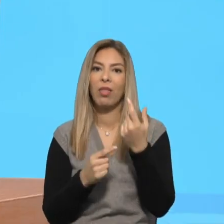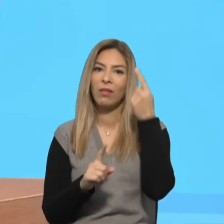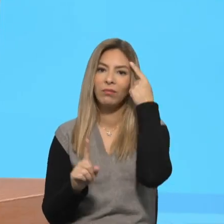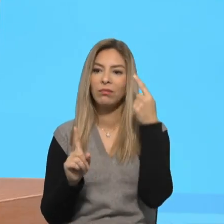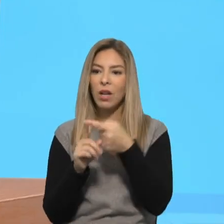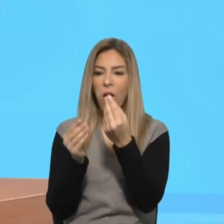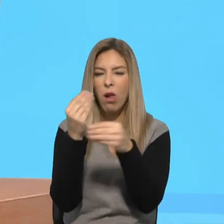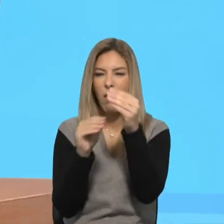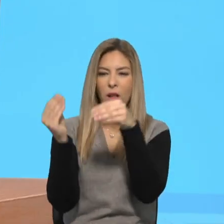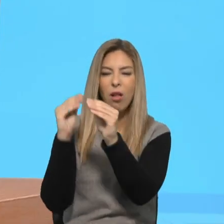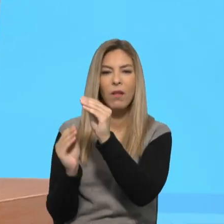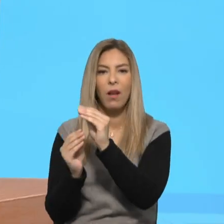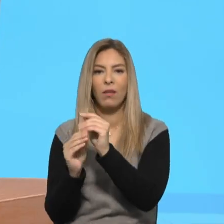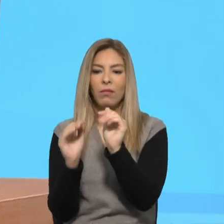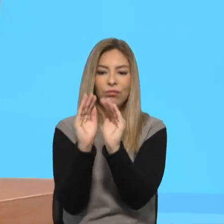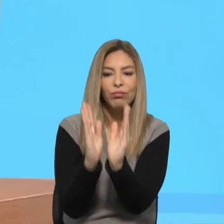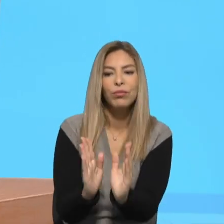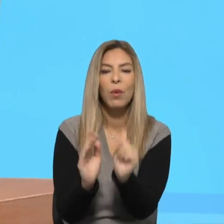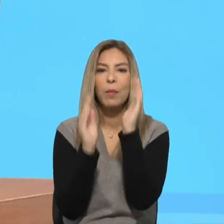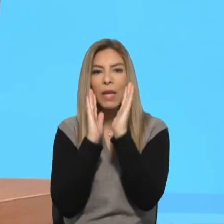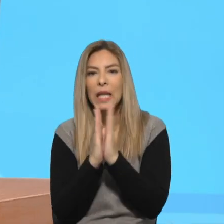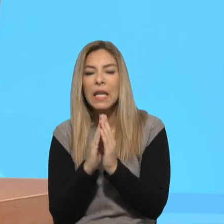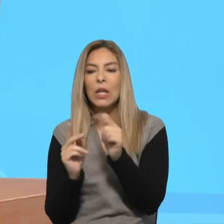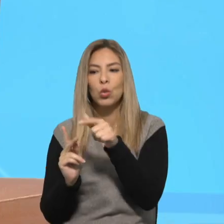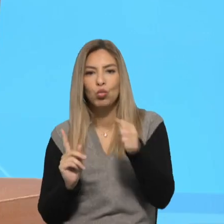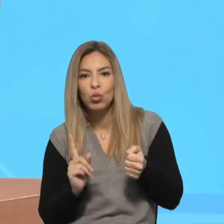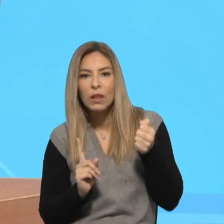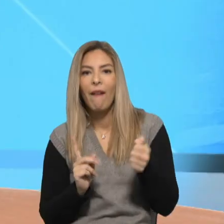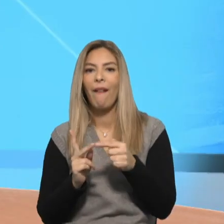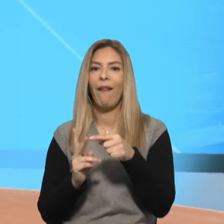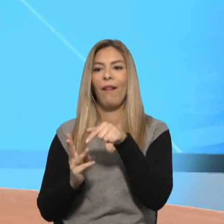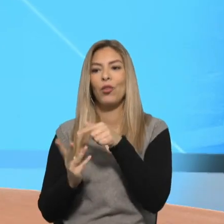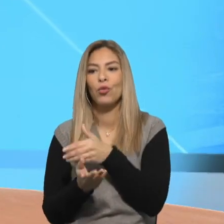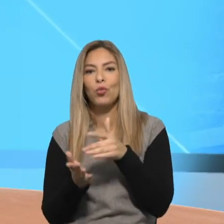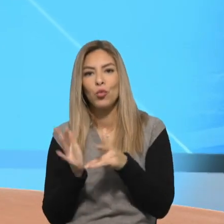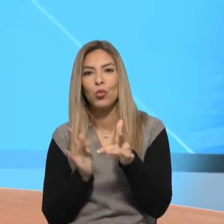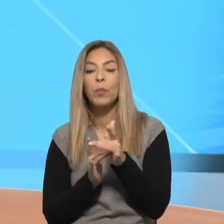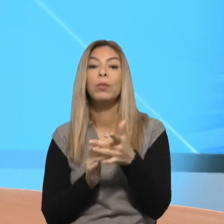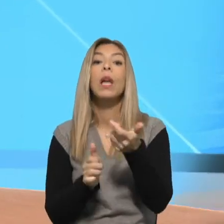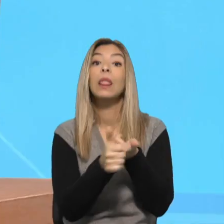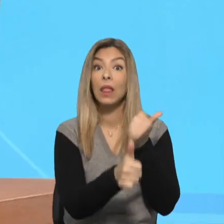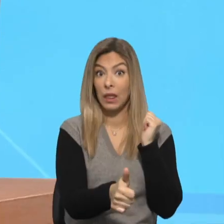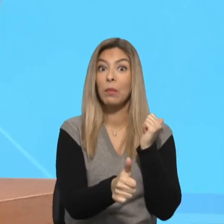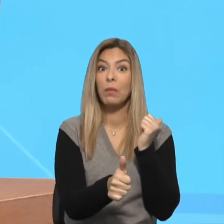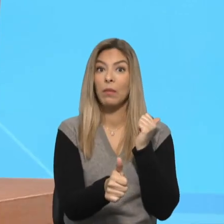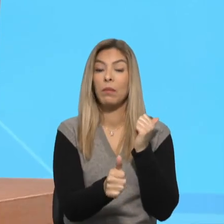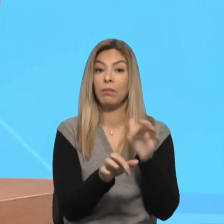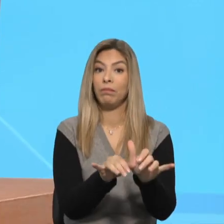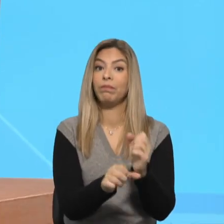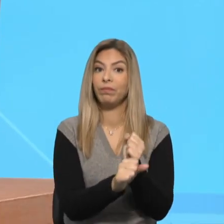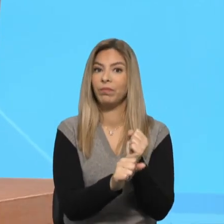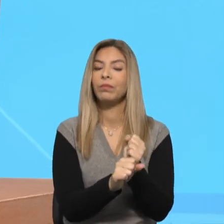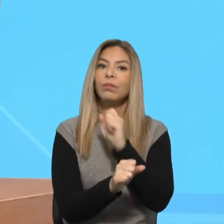essa diversidade e essa imaginação das pessoas também. Quem está em teletrabalho também pode participar. Também, e tivemos um ano passado